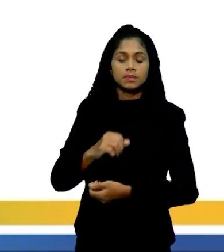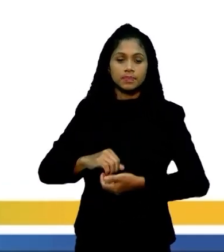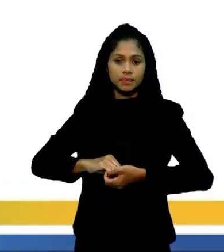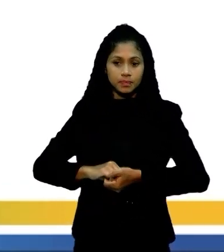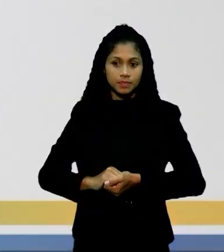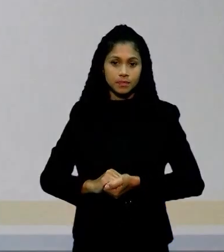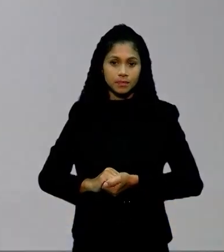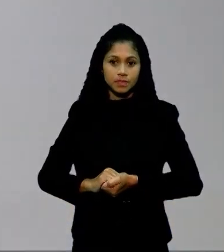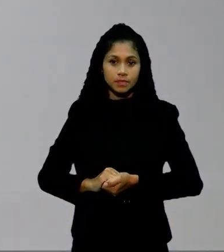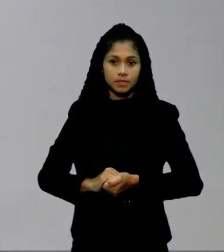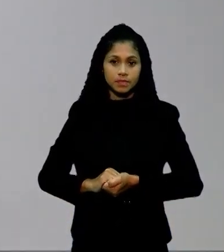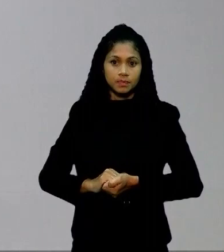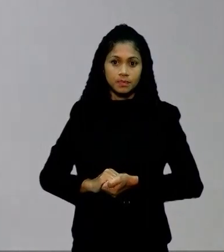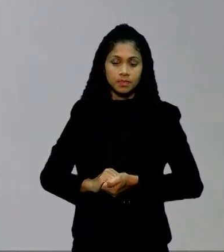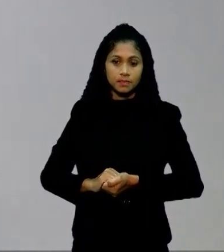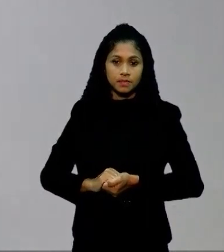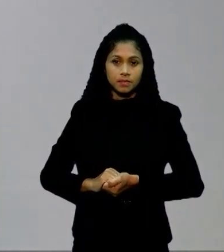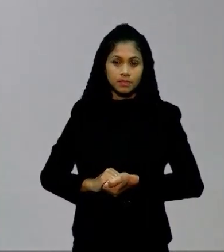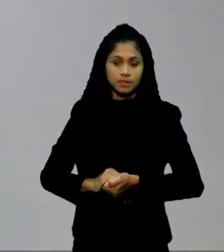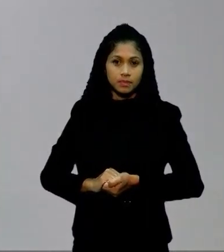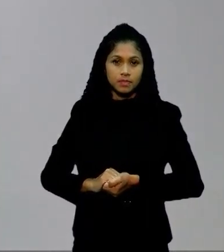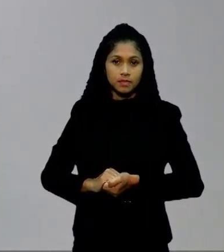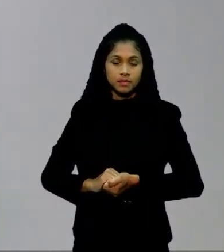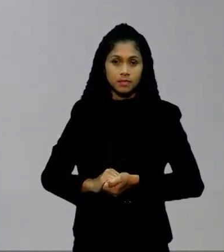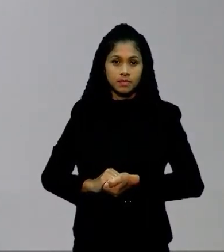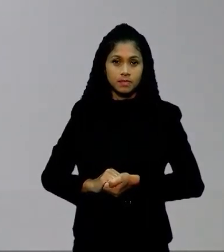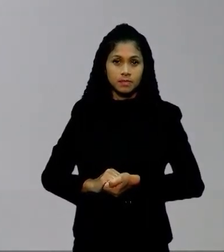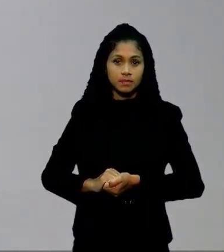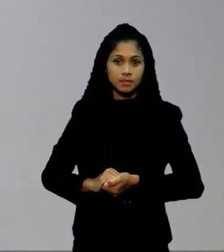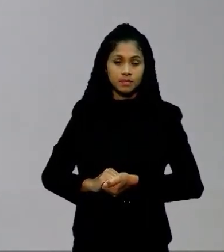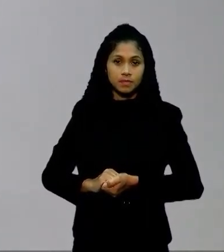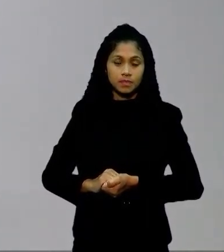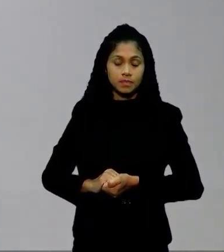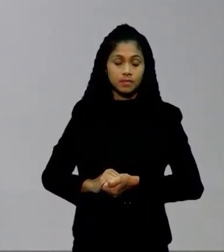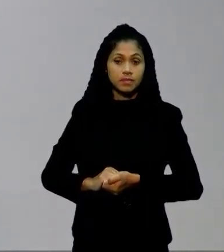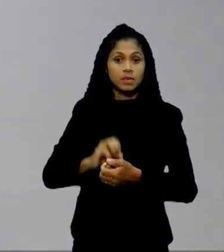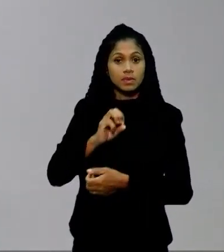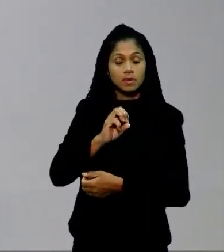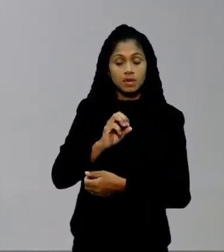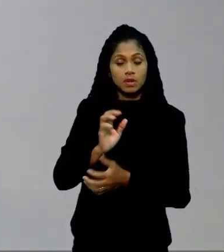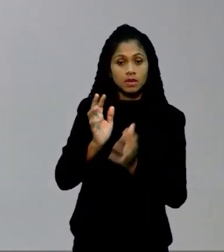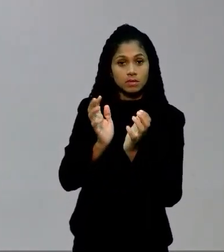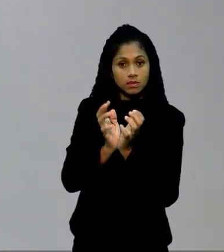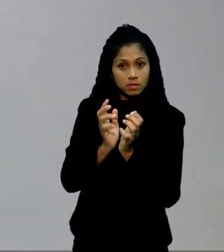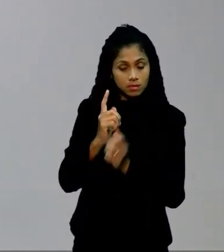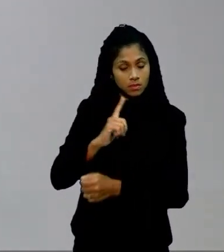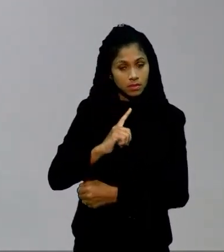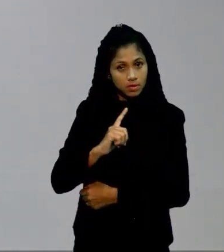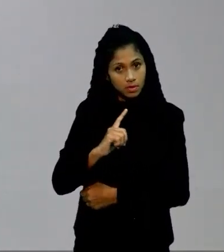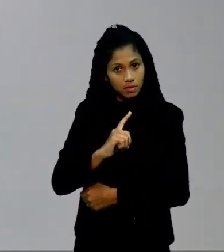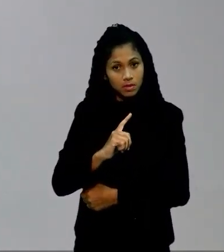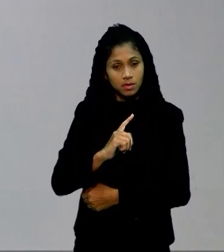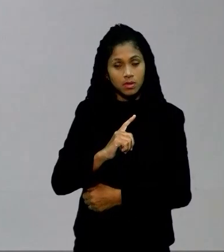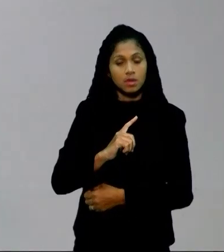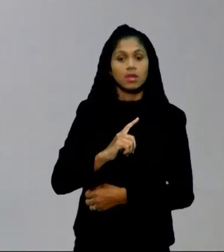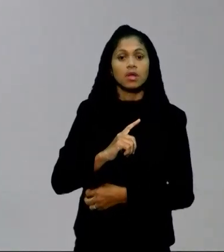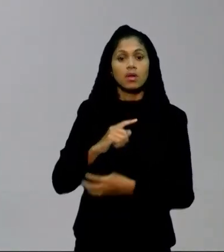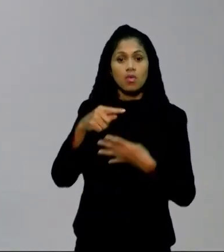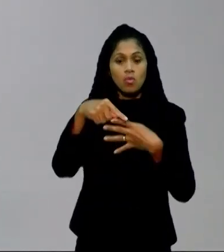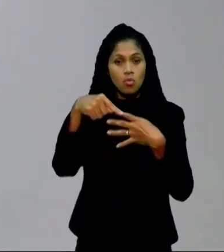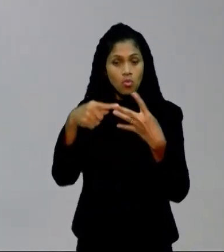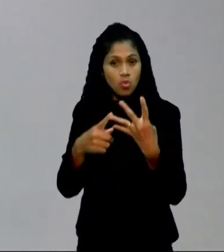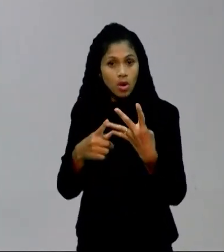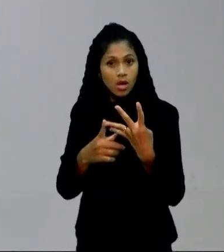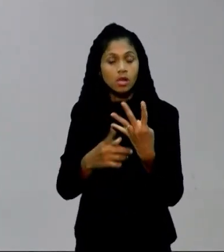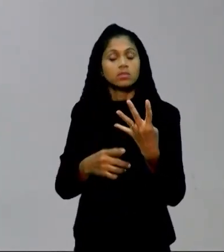transição externa. Então, recapitulando, metais, nós temos 4 subdivisões. Alcalinos, alcalinos